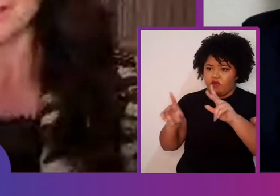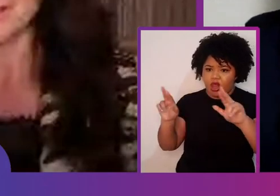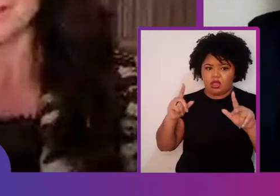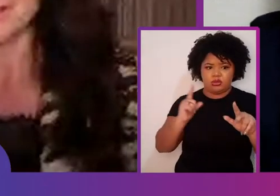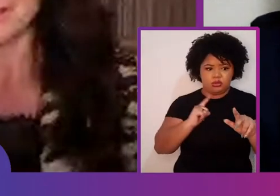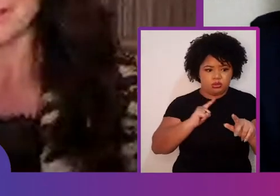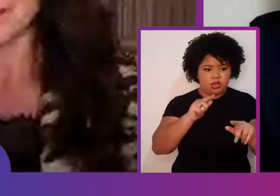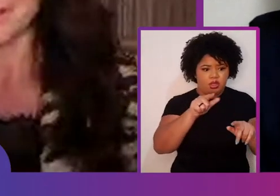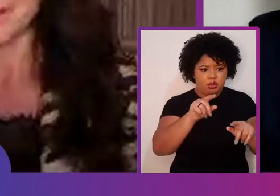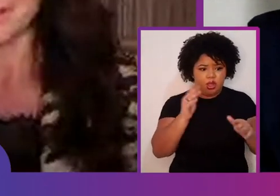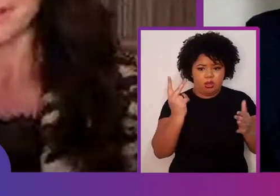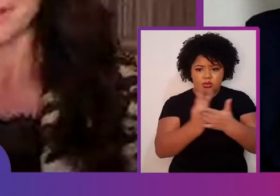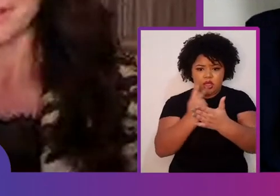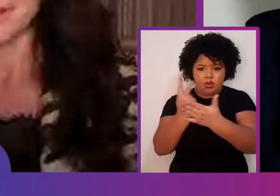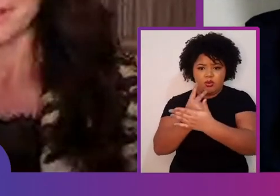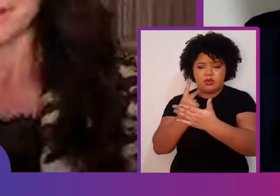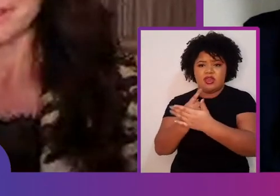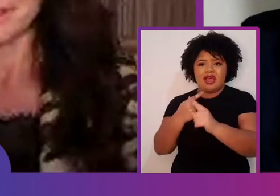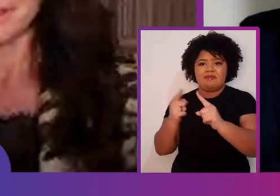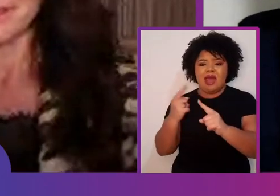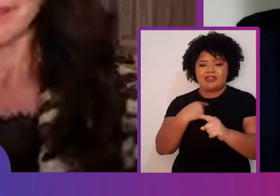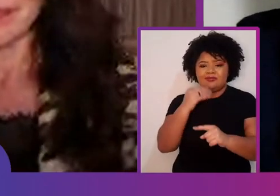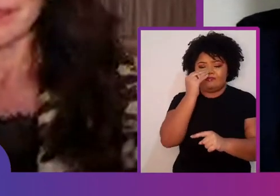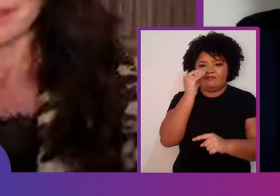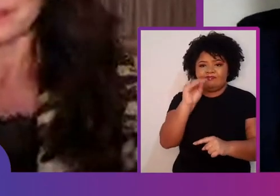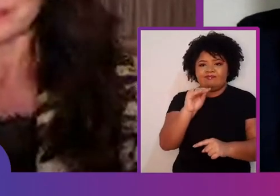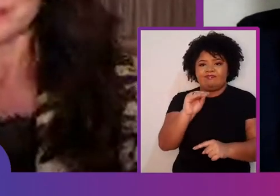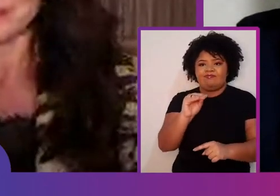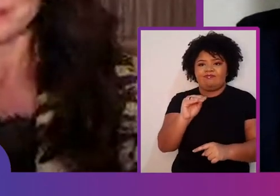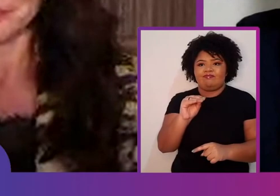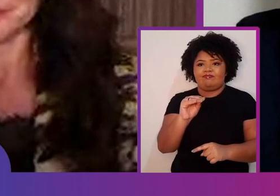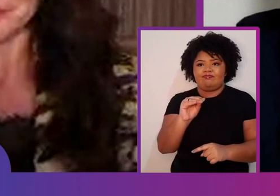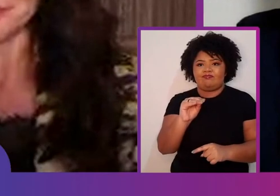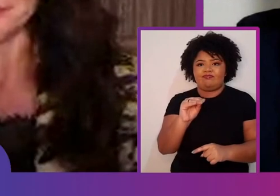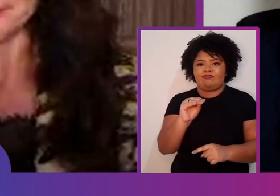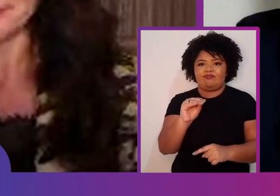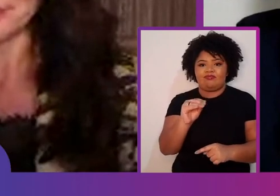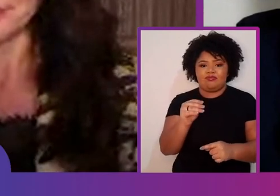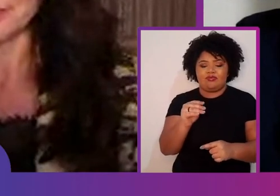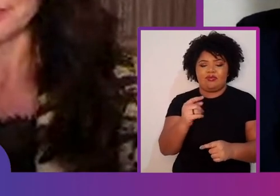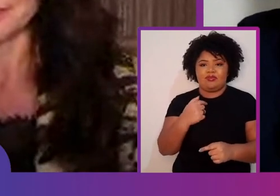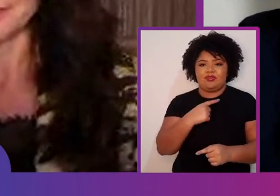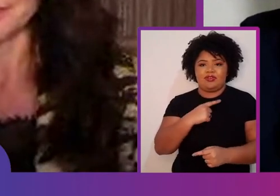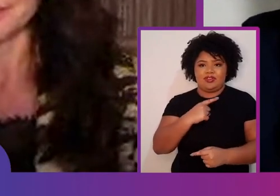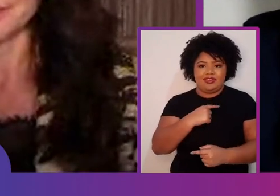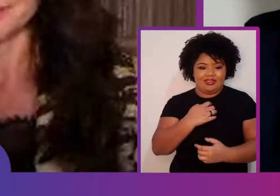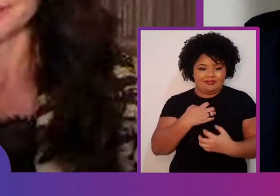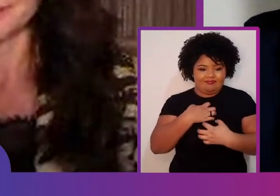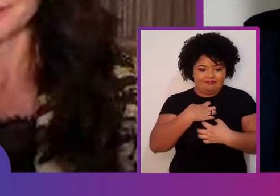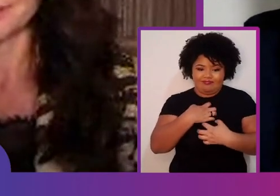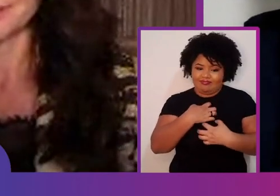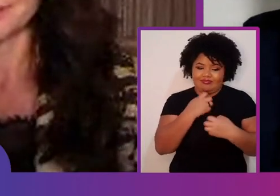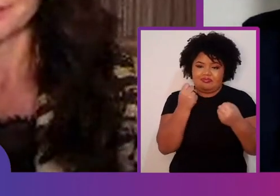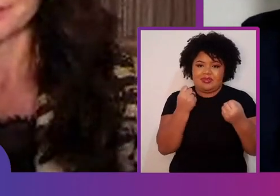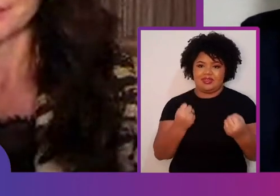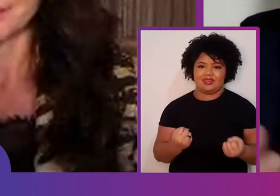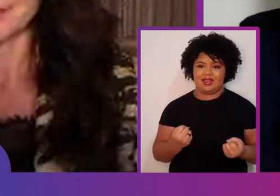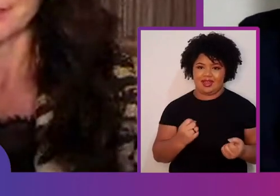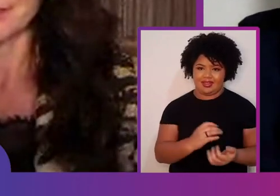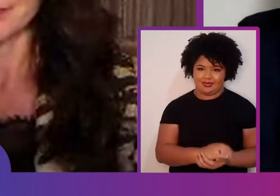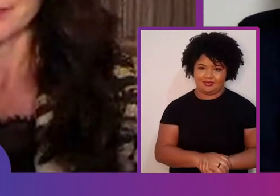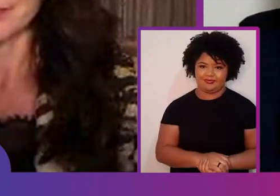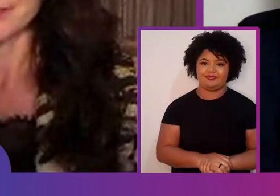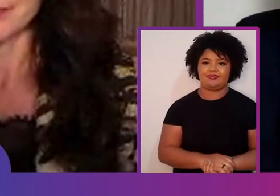Olha, a gente tem um monte de fatores envolvidos aí, e é óbvio que eu vou acabar encostando em áreas